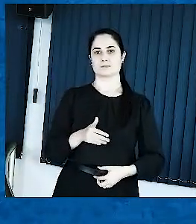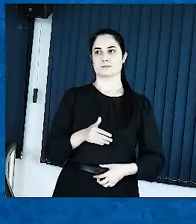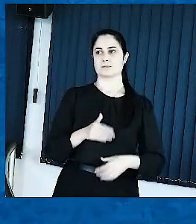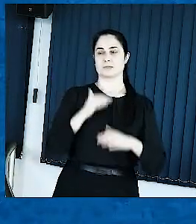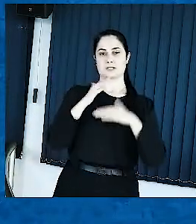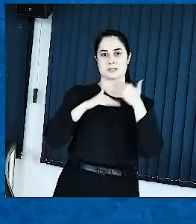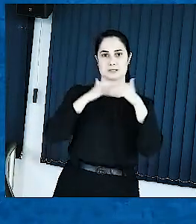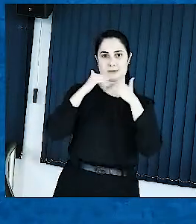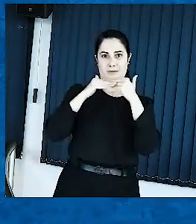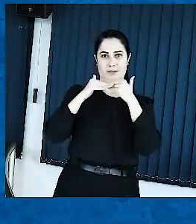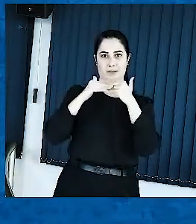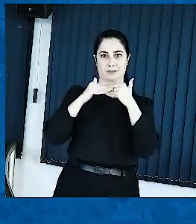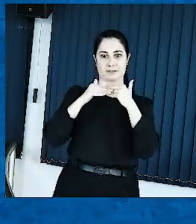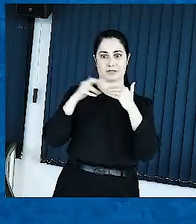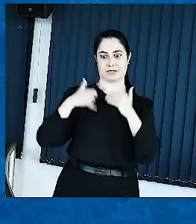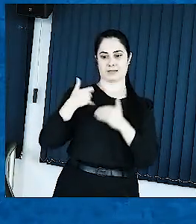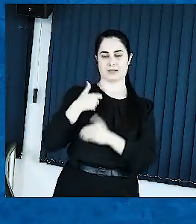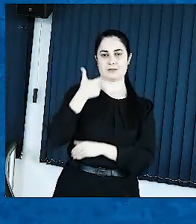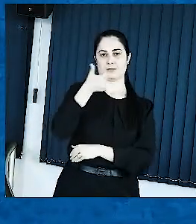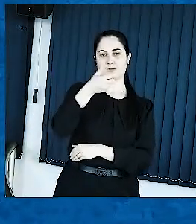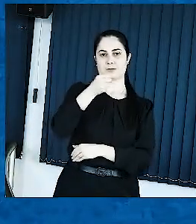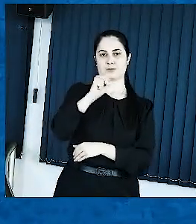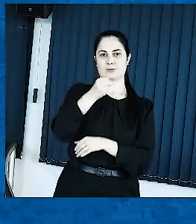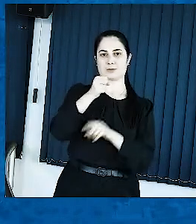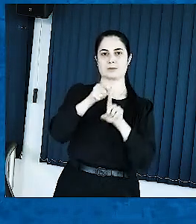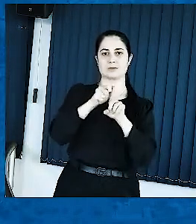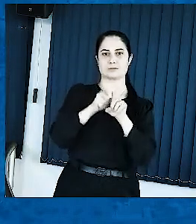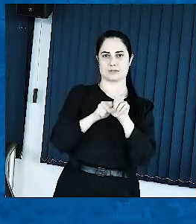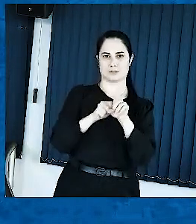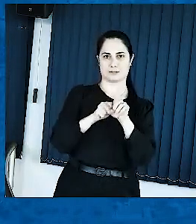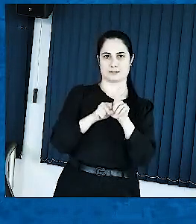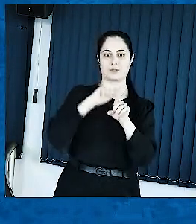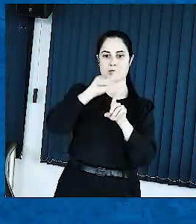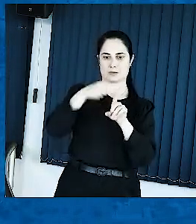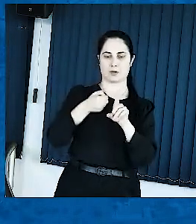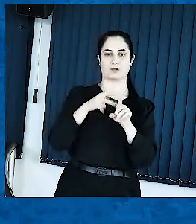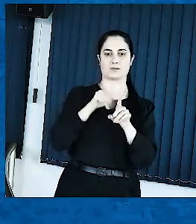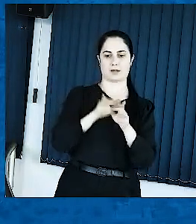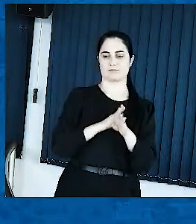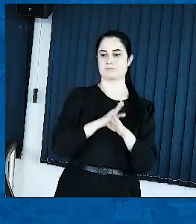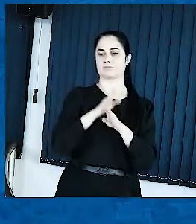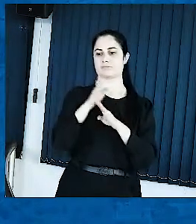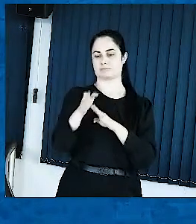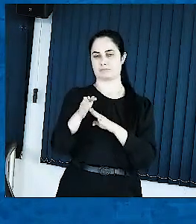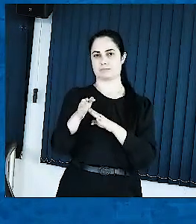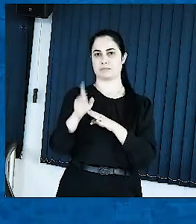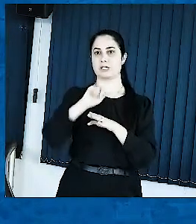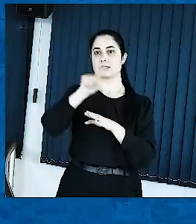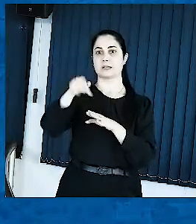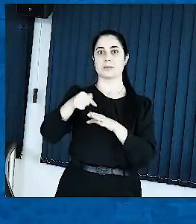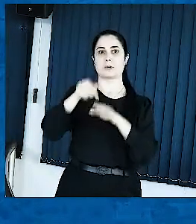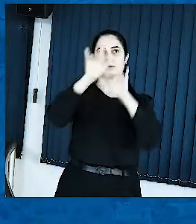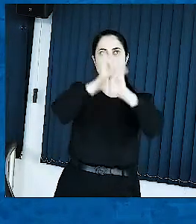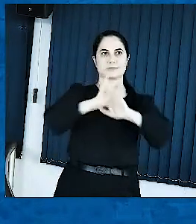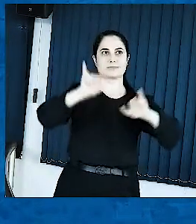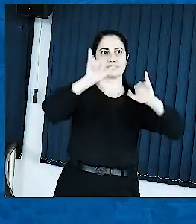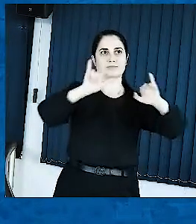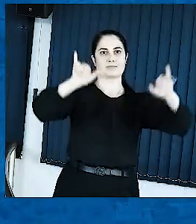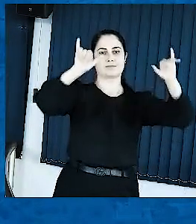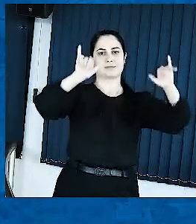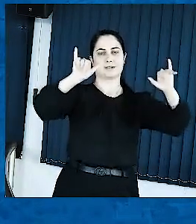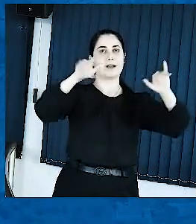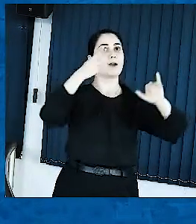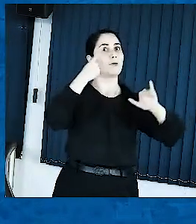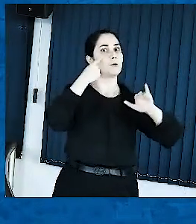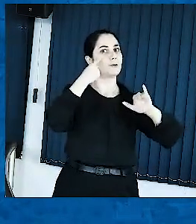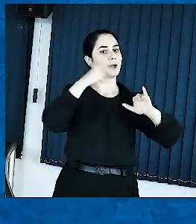ferramenta de triagem para 18 meses. Então a gente vai mandar para avaliação, e depois, quem sabe, vai publicar, e quem sabe Assis Chateaubriand